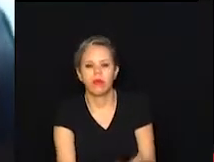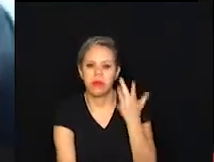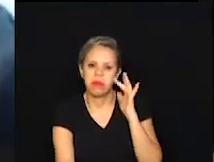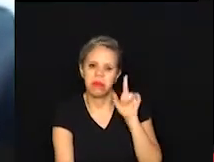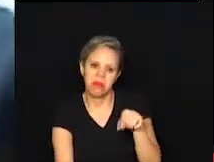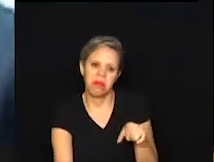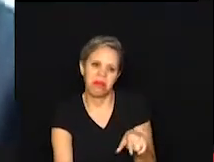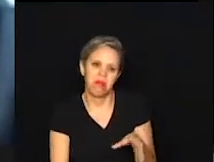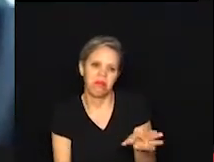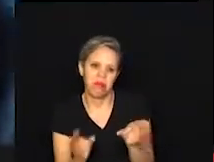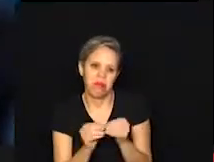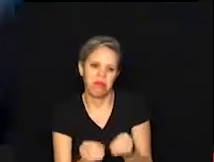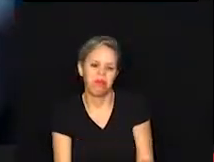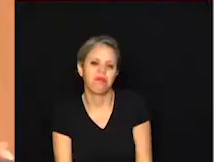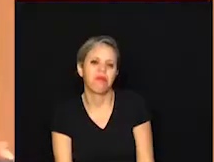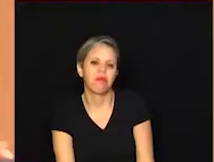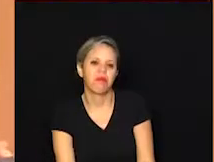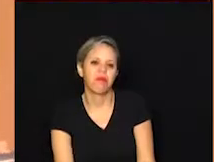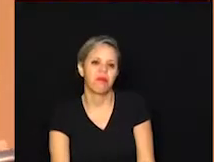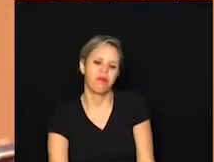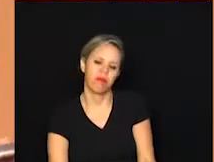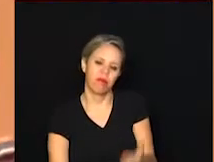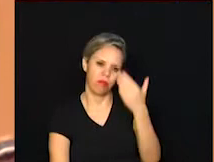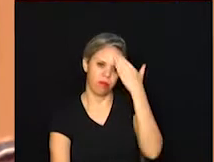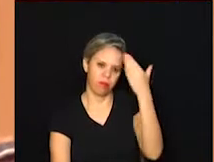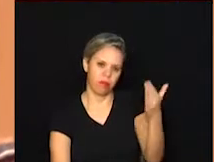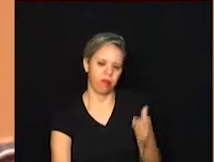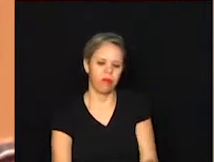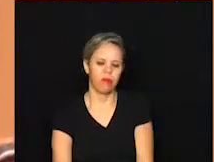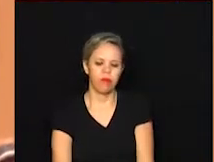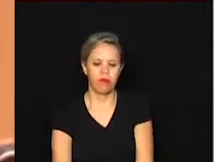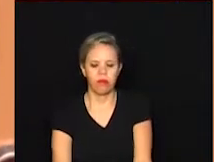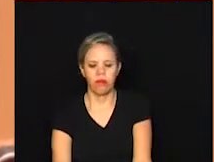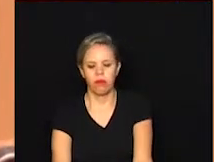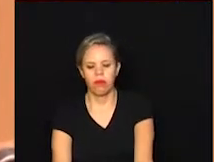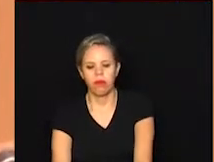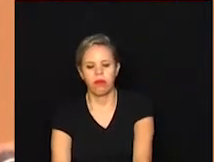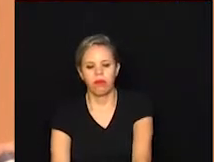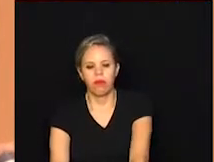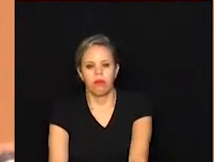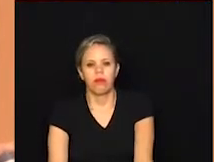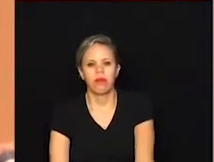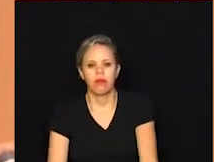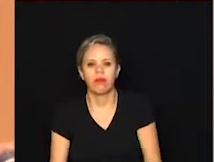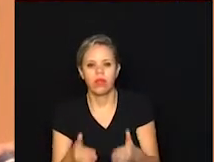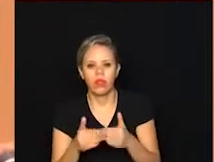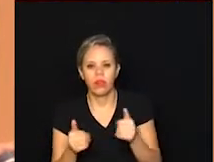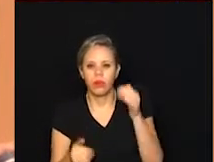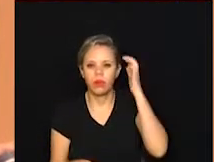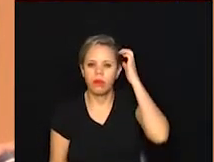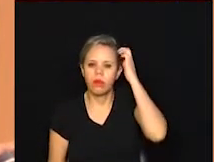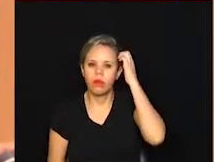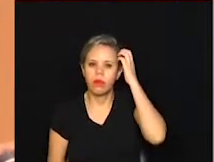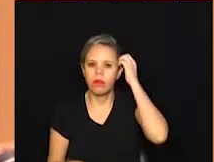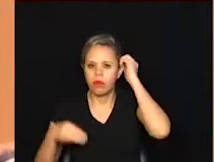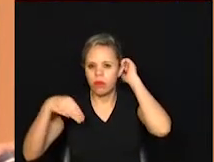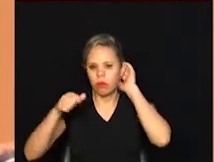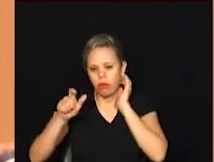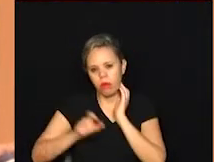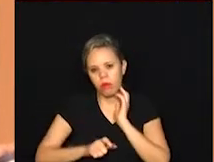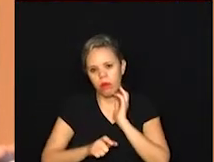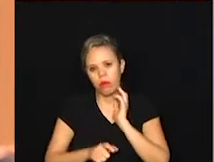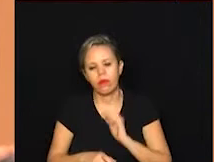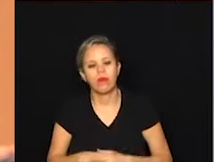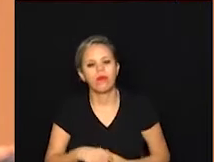isso. Muito obrigada, Mônica. Eu vou pedir para o Max, né, o Sérgio